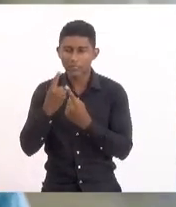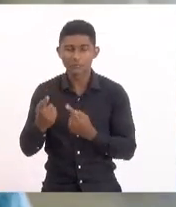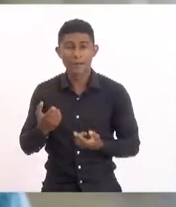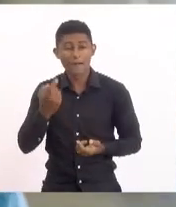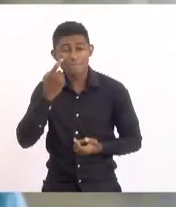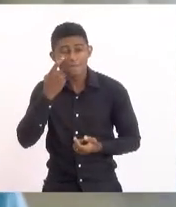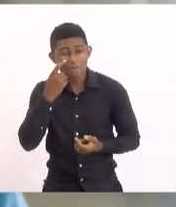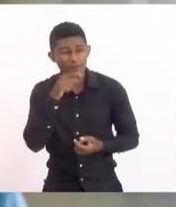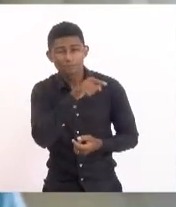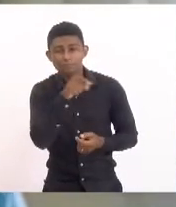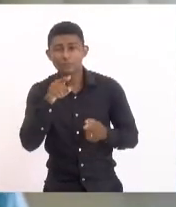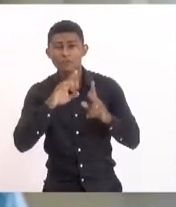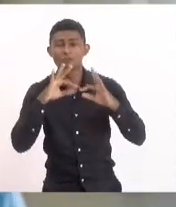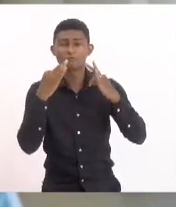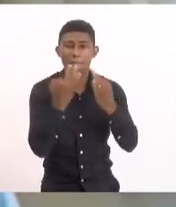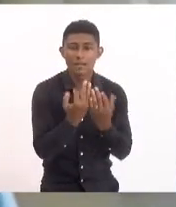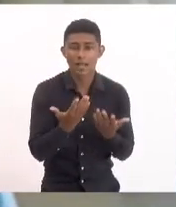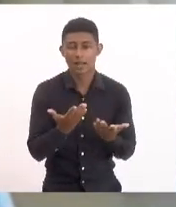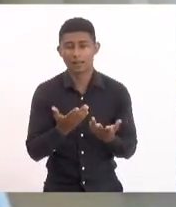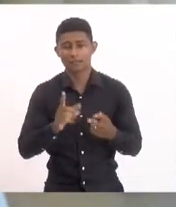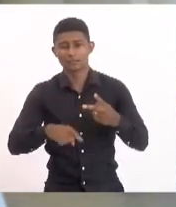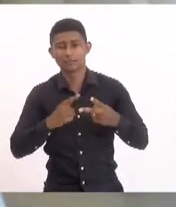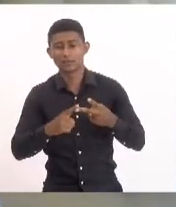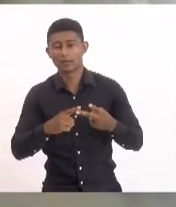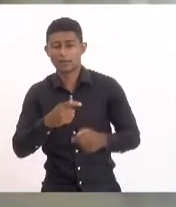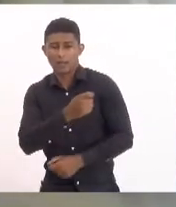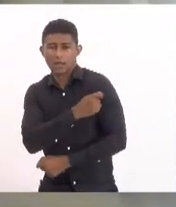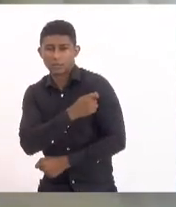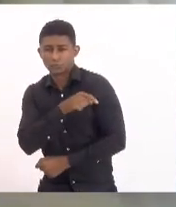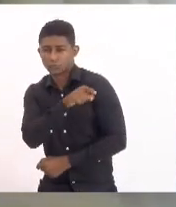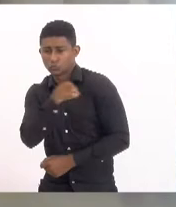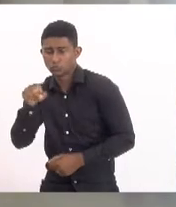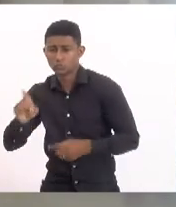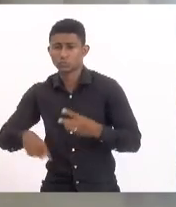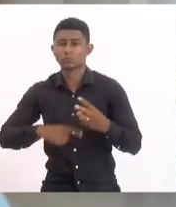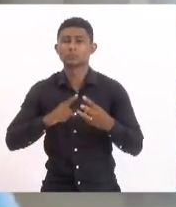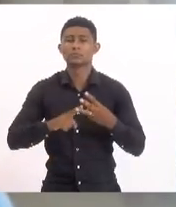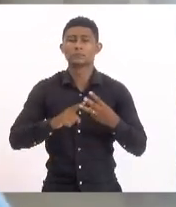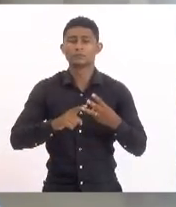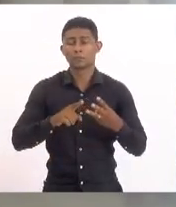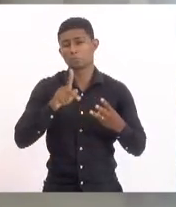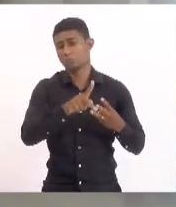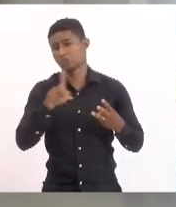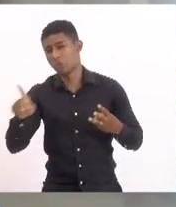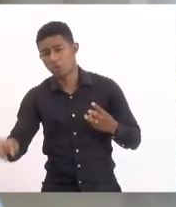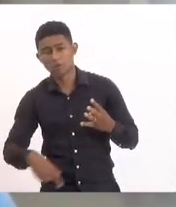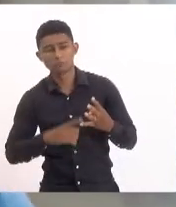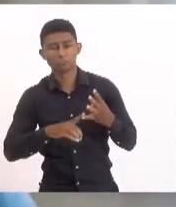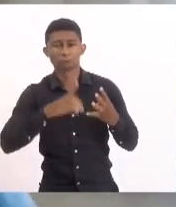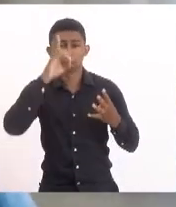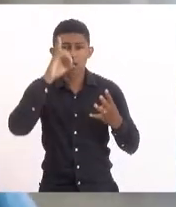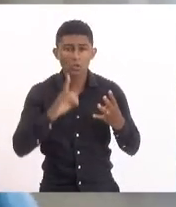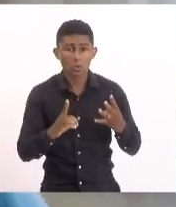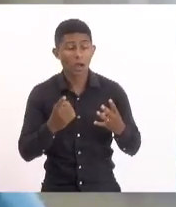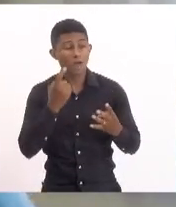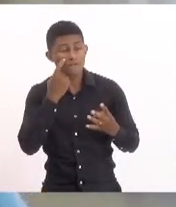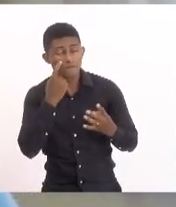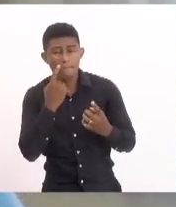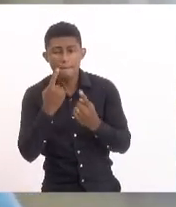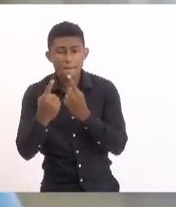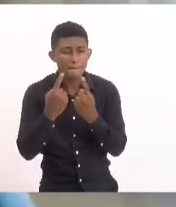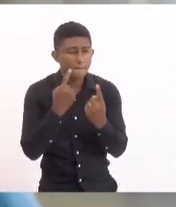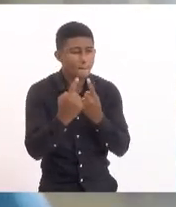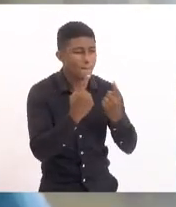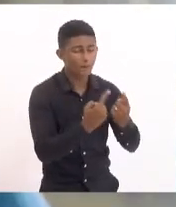estudantes, familiares, com professores, com dirigentes de escola, sobre esse tema que é fundamental e que,